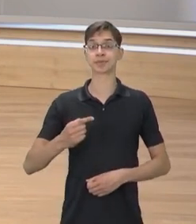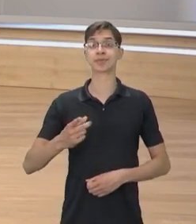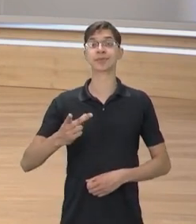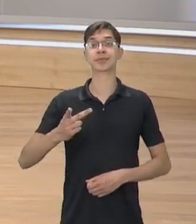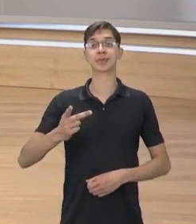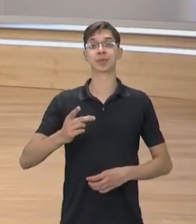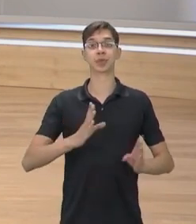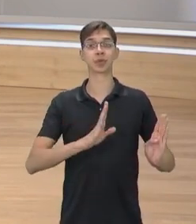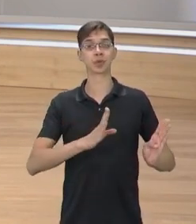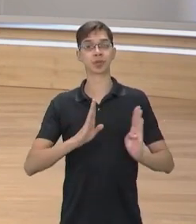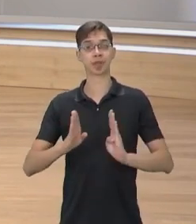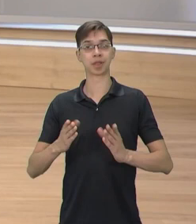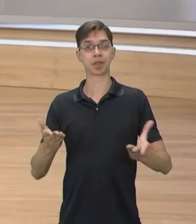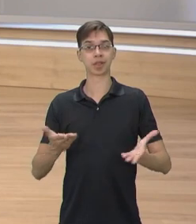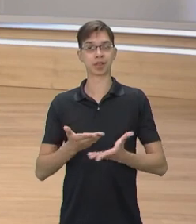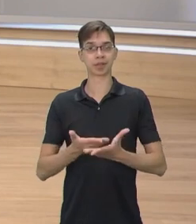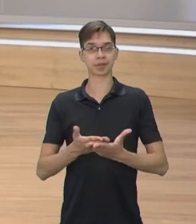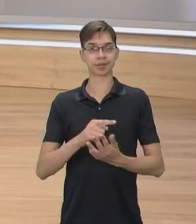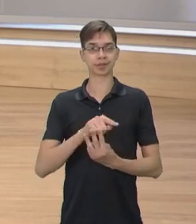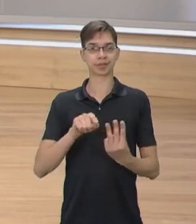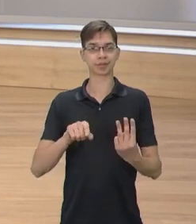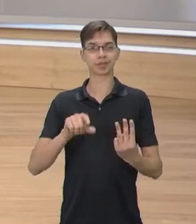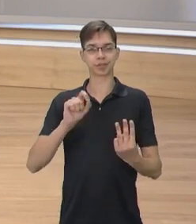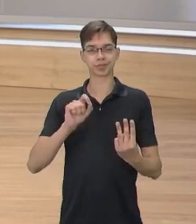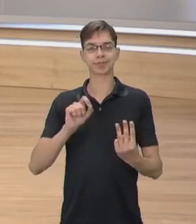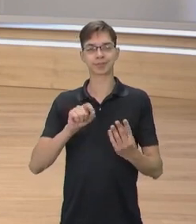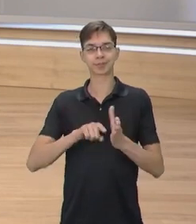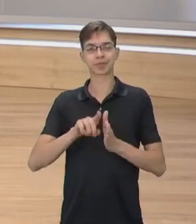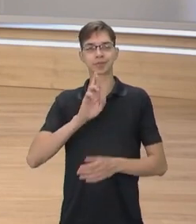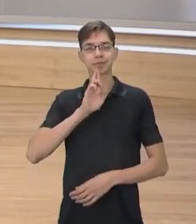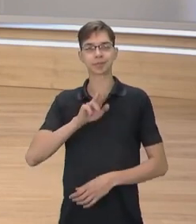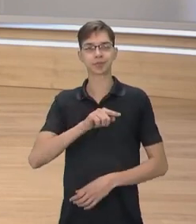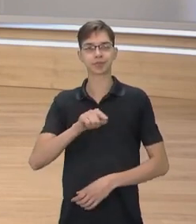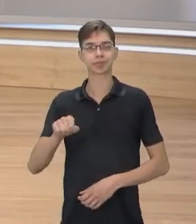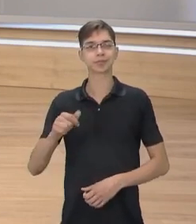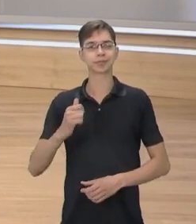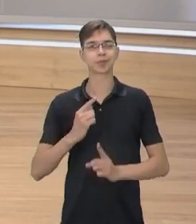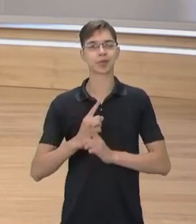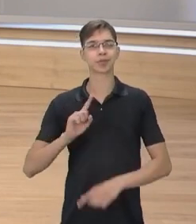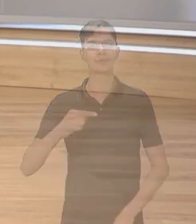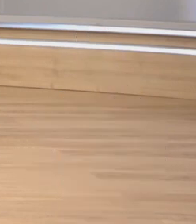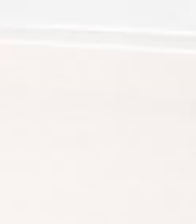3 questões selecionadas para vocês. É isso aí, gente. Até a próxima.